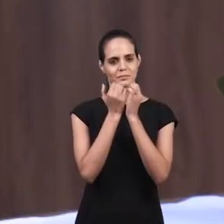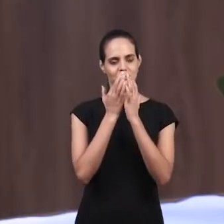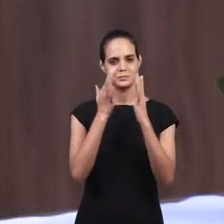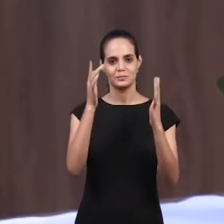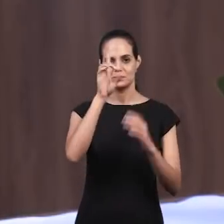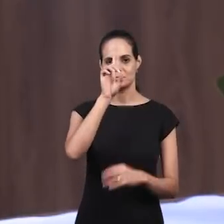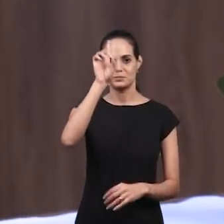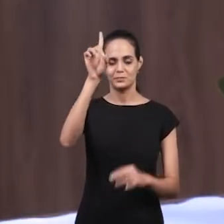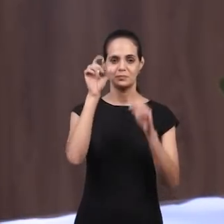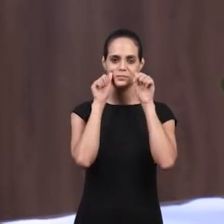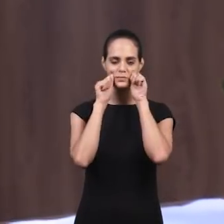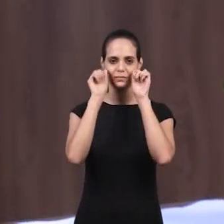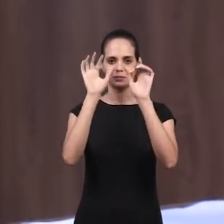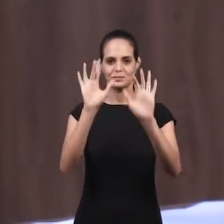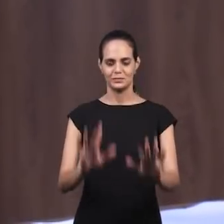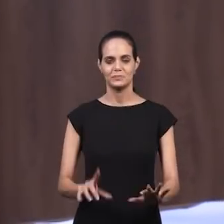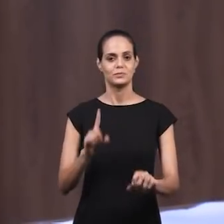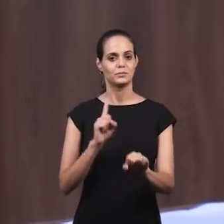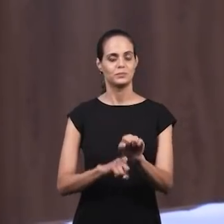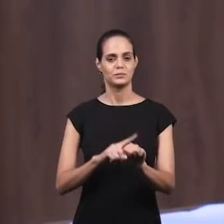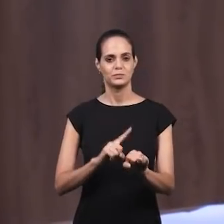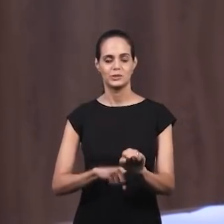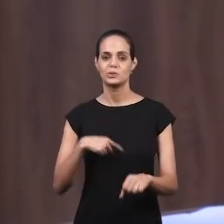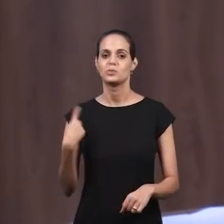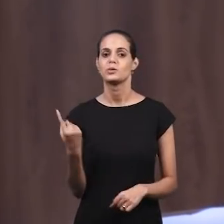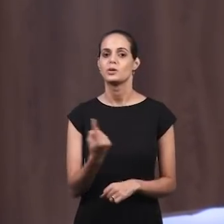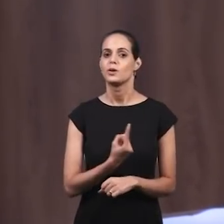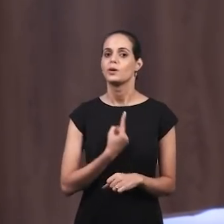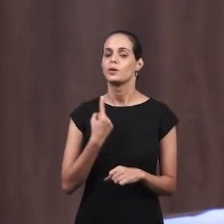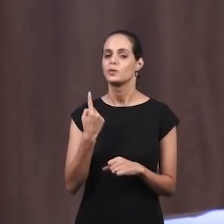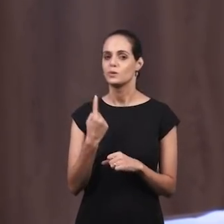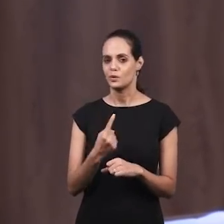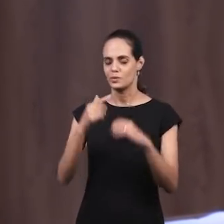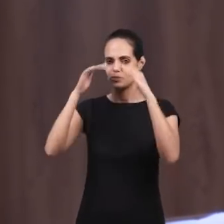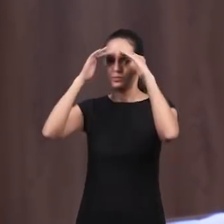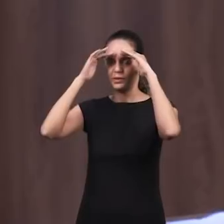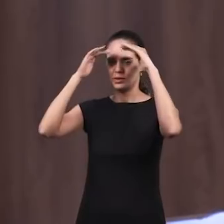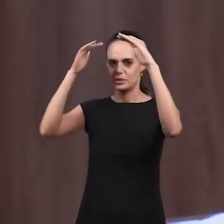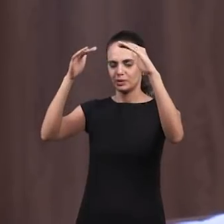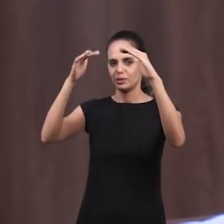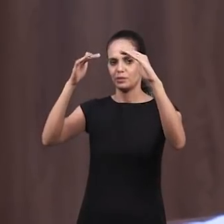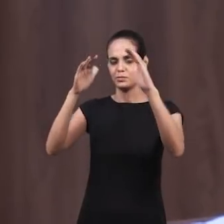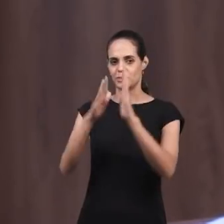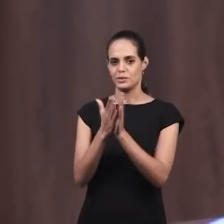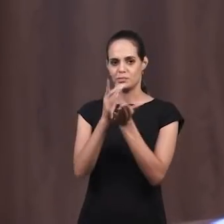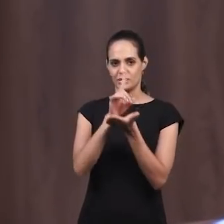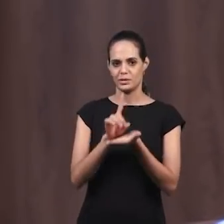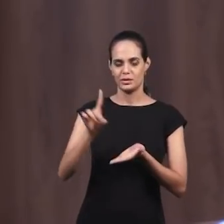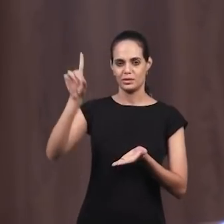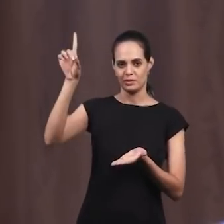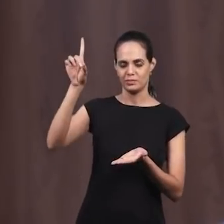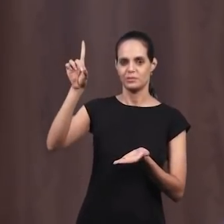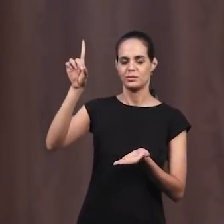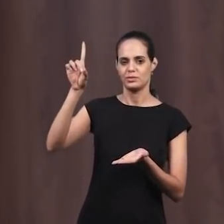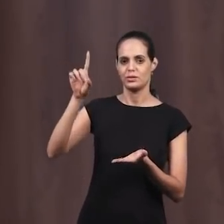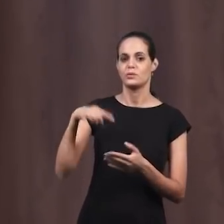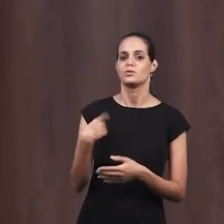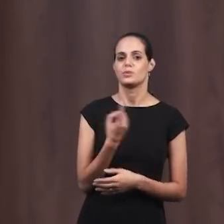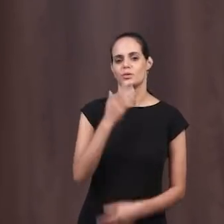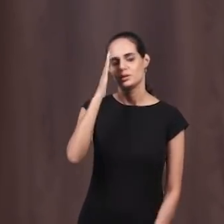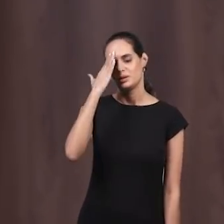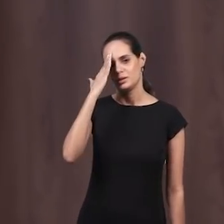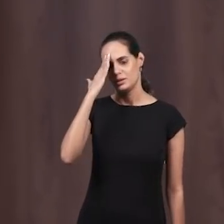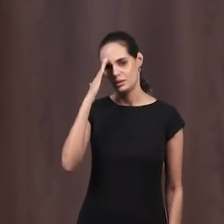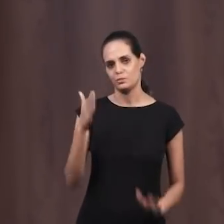Glória a Deus. Que bênção, irmãos, quando nós ouvimos a palavra de Deus, quando nós passamos a entender o projeto